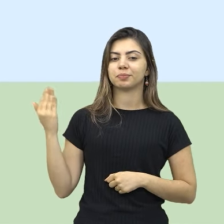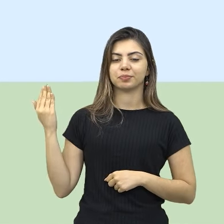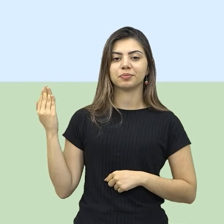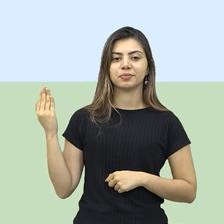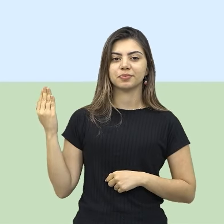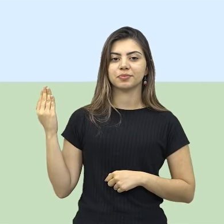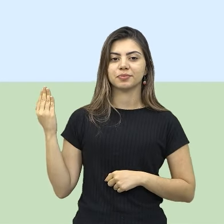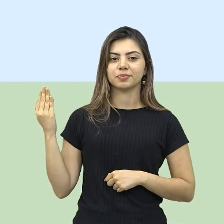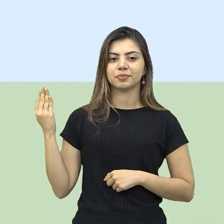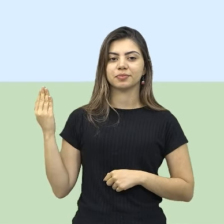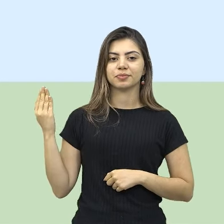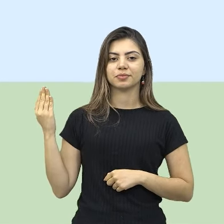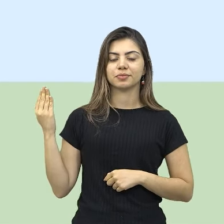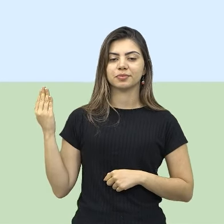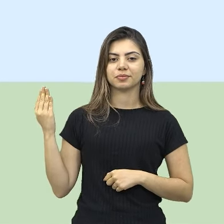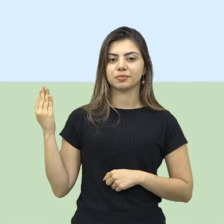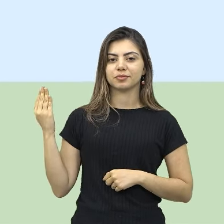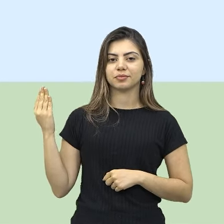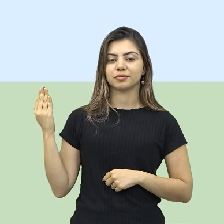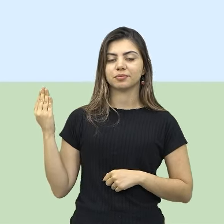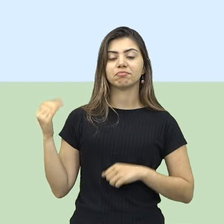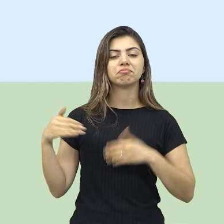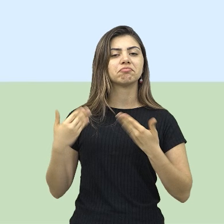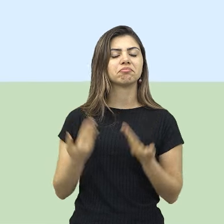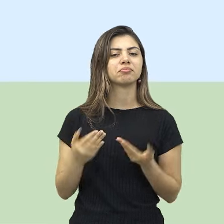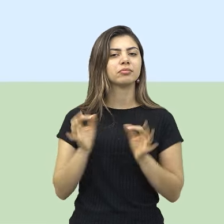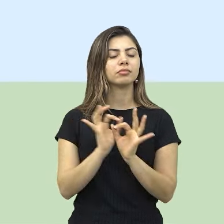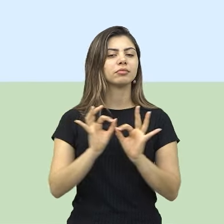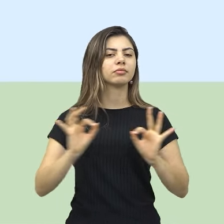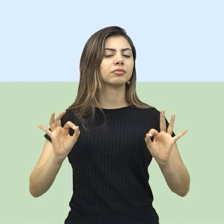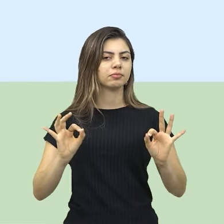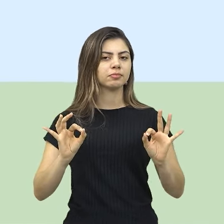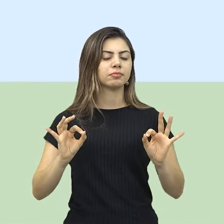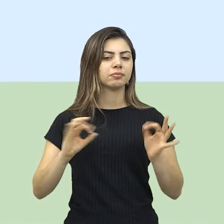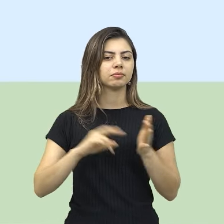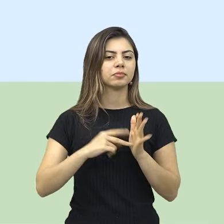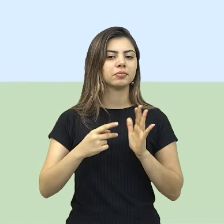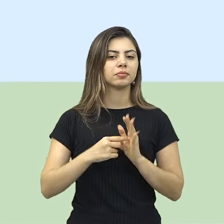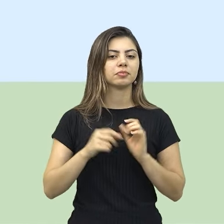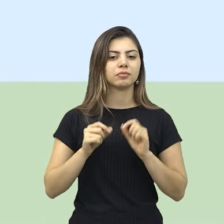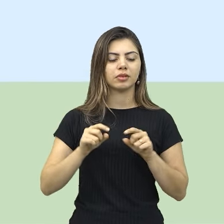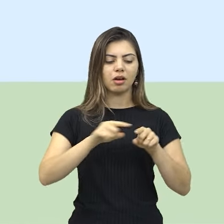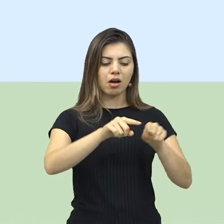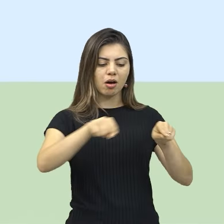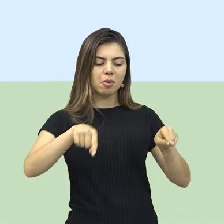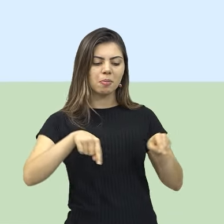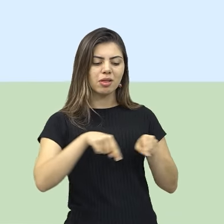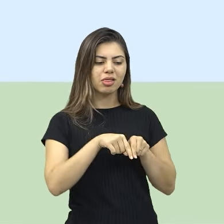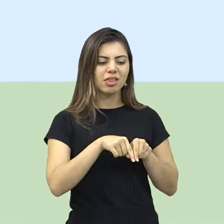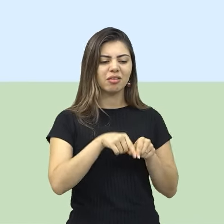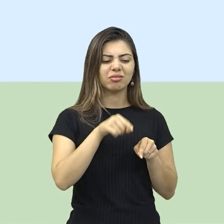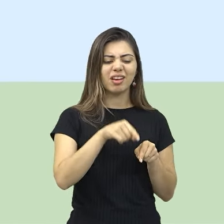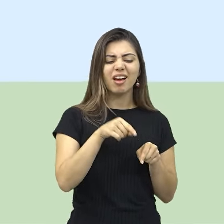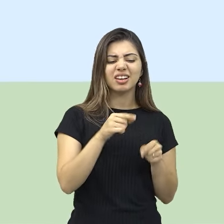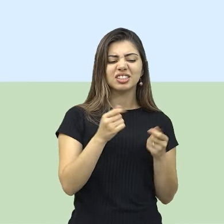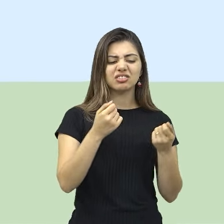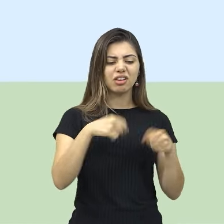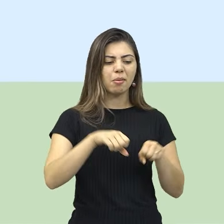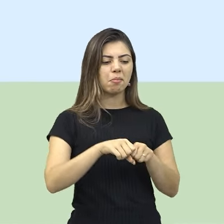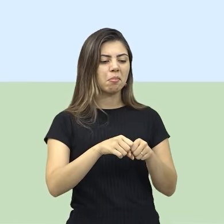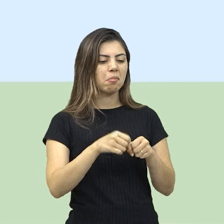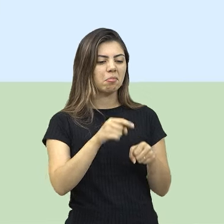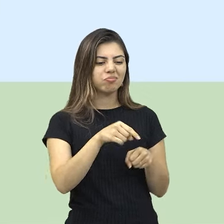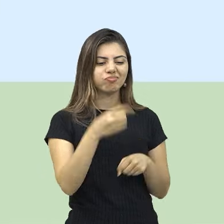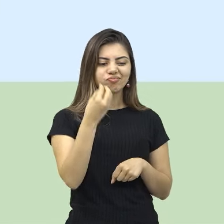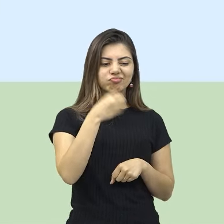seguinte: these wheels are worn out. Então, estas rodas estão gastas, esses pneus estão gastos,